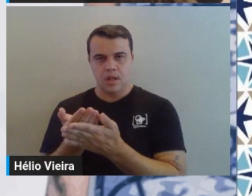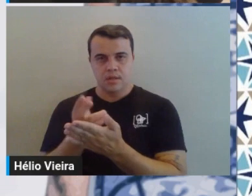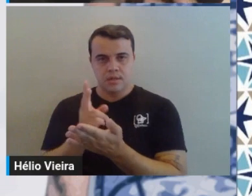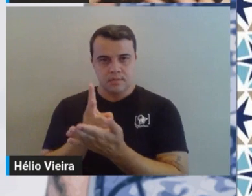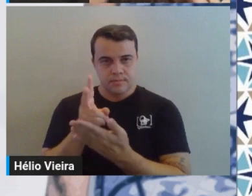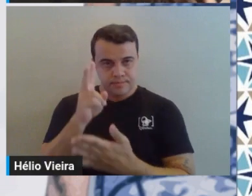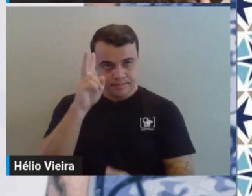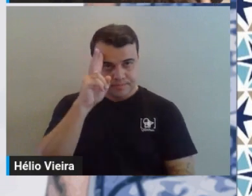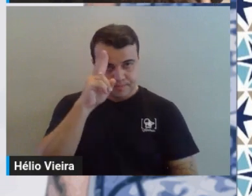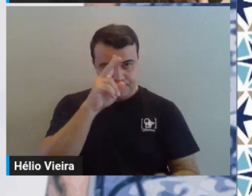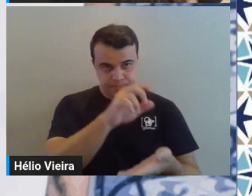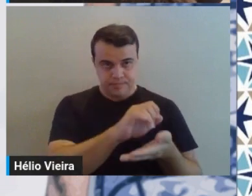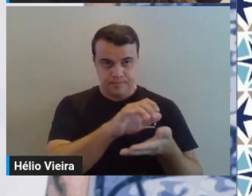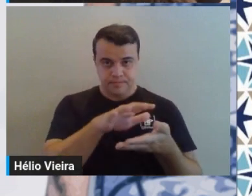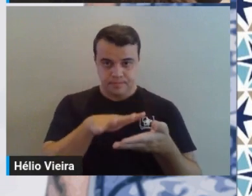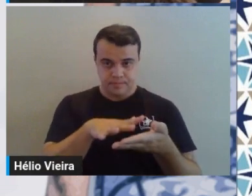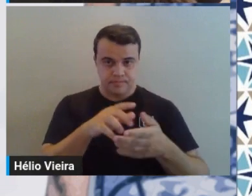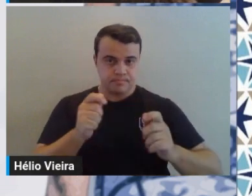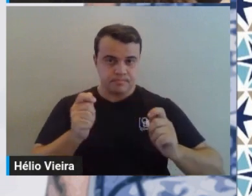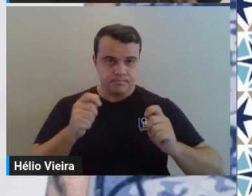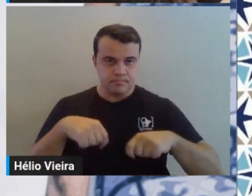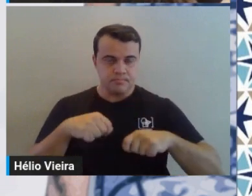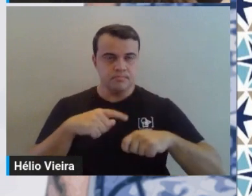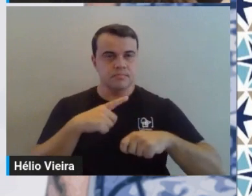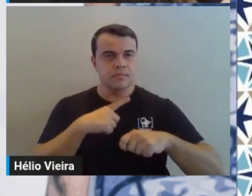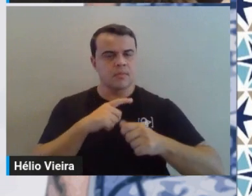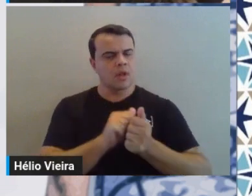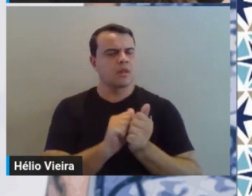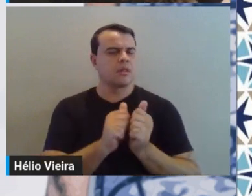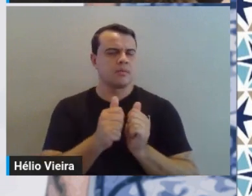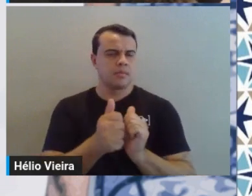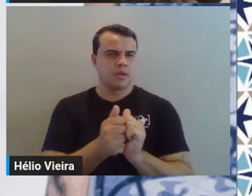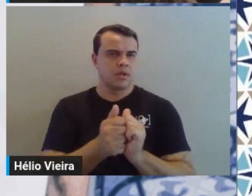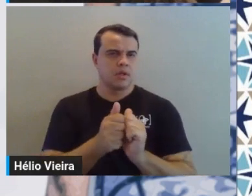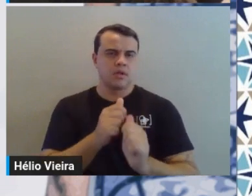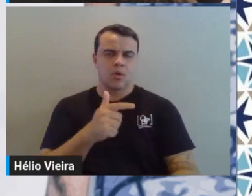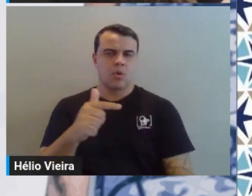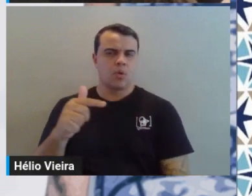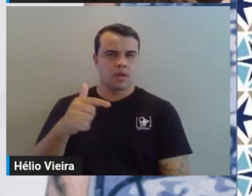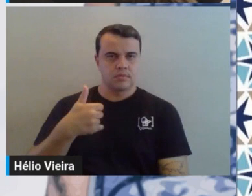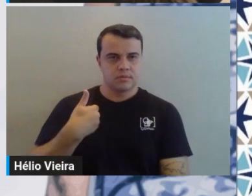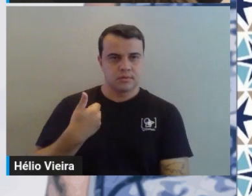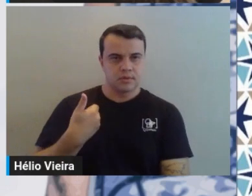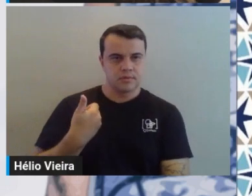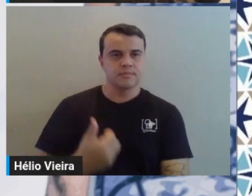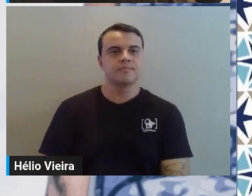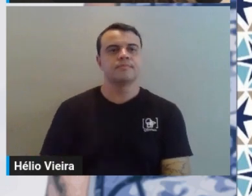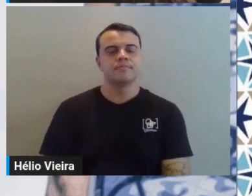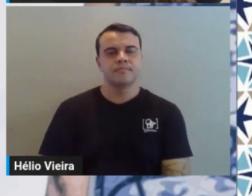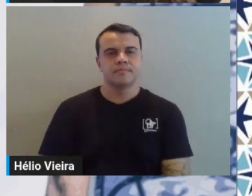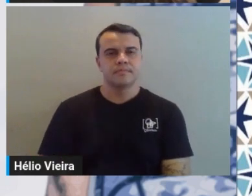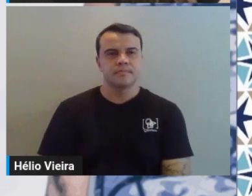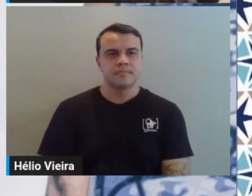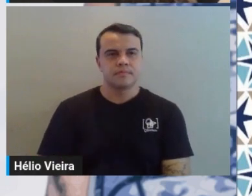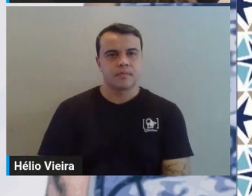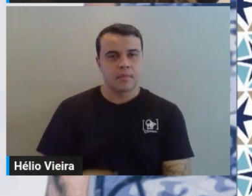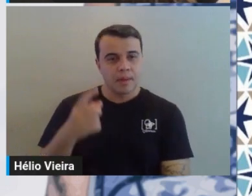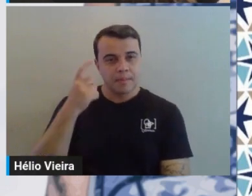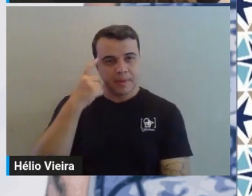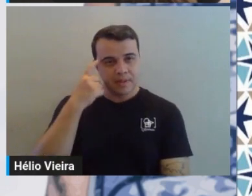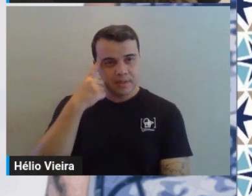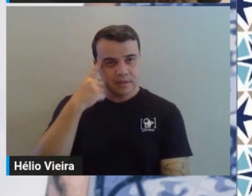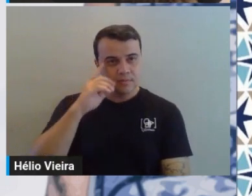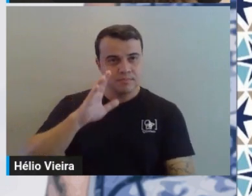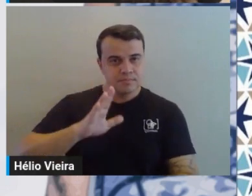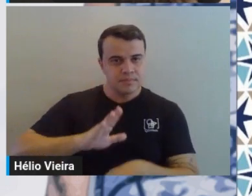que é uma atividade que pode ser adaptada às outras faixas etárias, né? Pensando um pouquinho mais